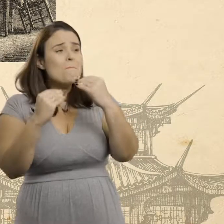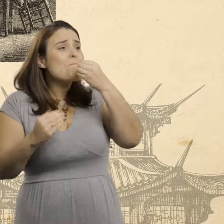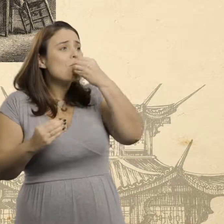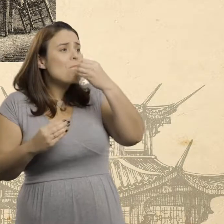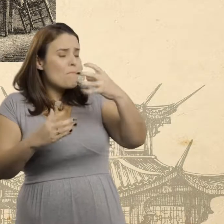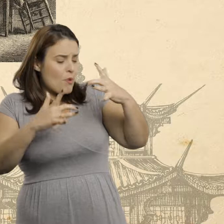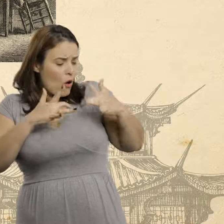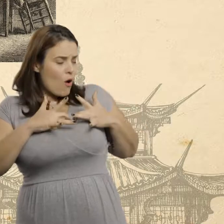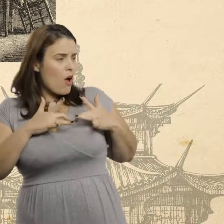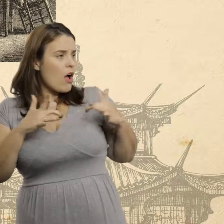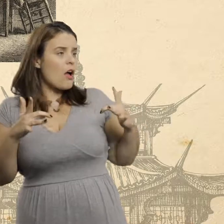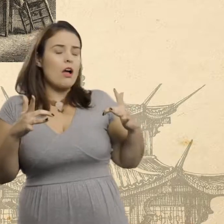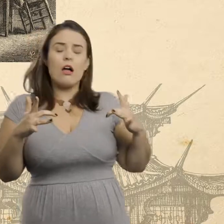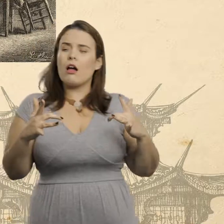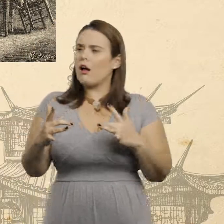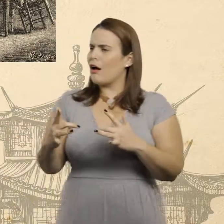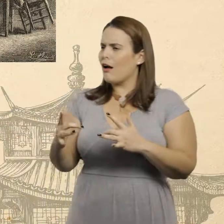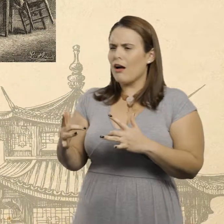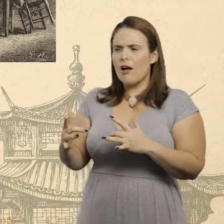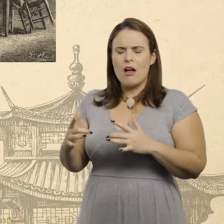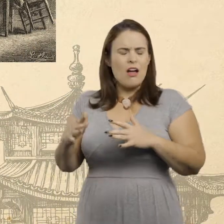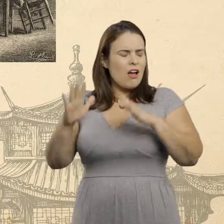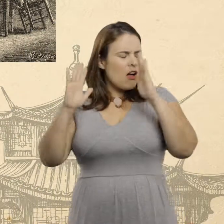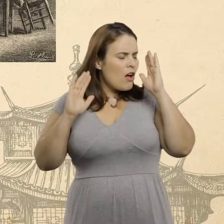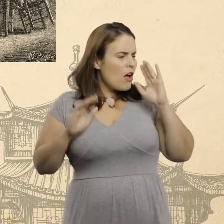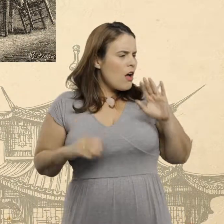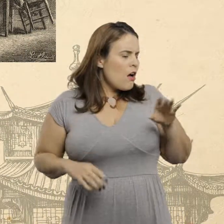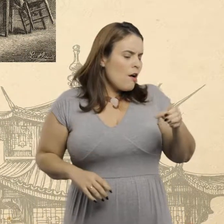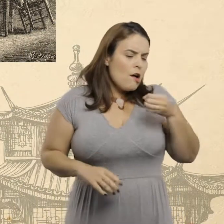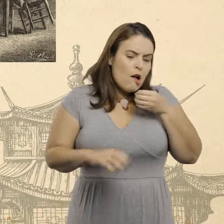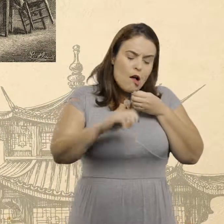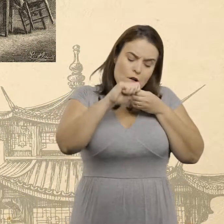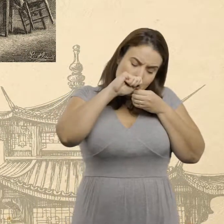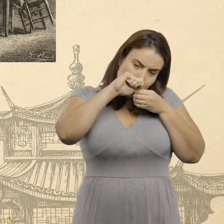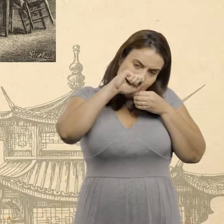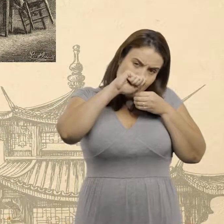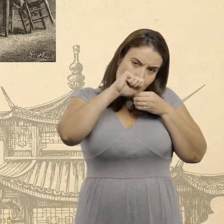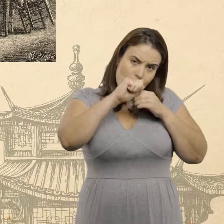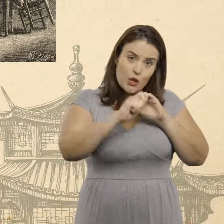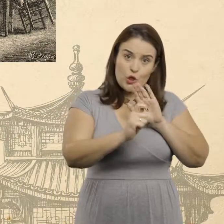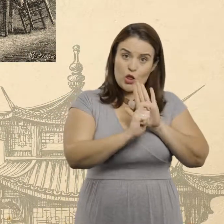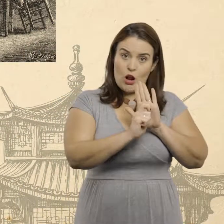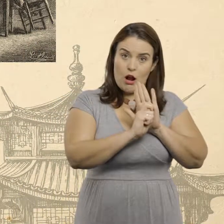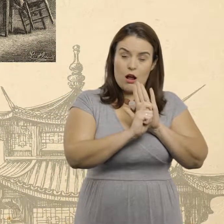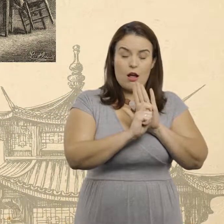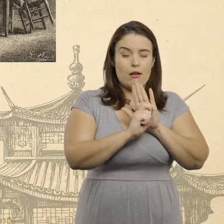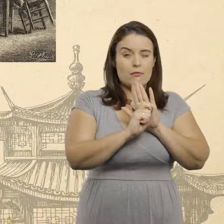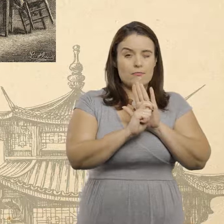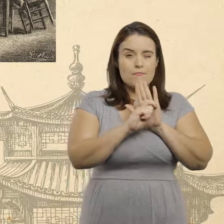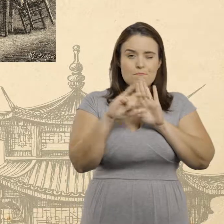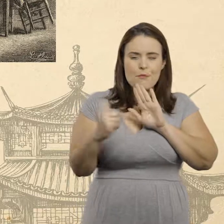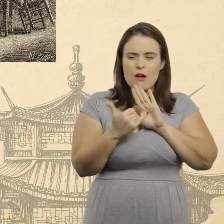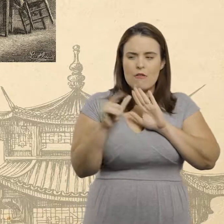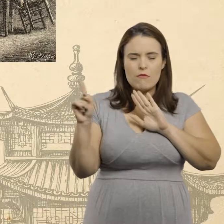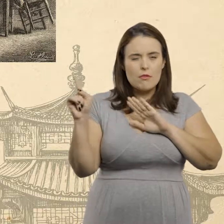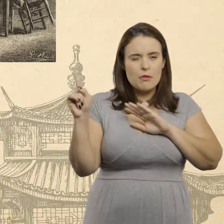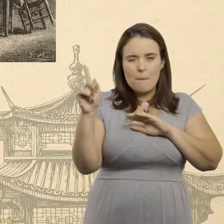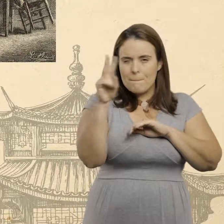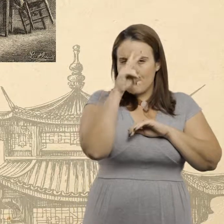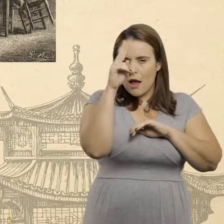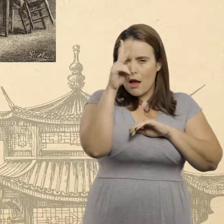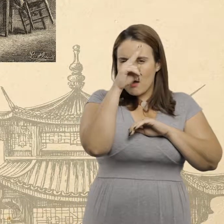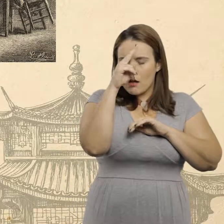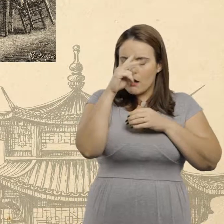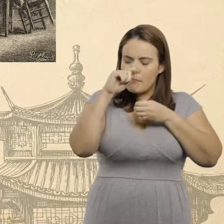e generoso. O detetive Fix ficou furioso e pegou um cachimbo de ópio. Ele aproveitou que Passepartout estava bêbado e